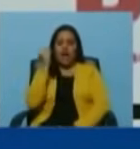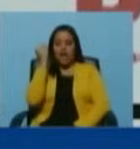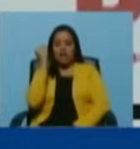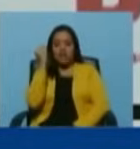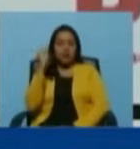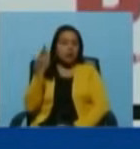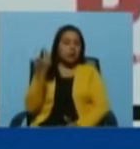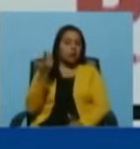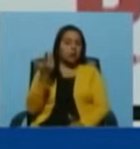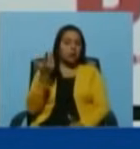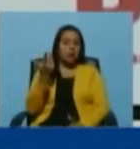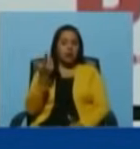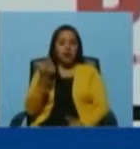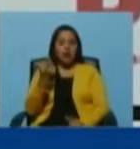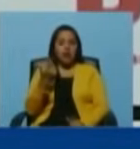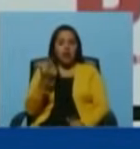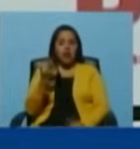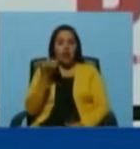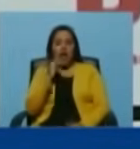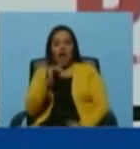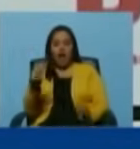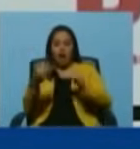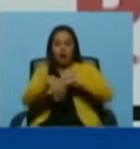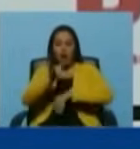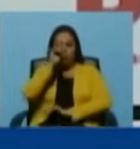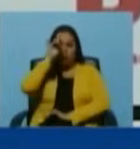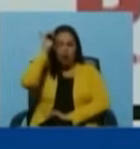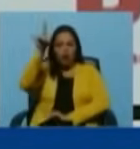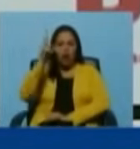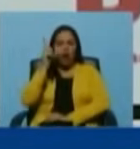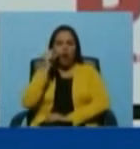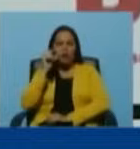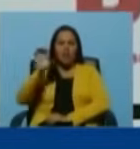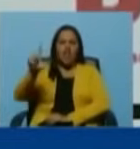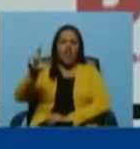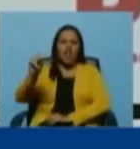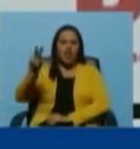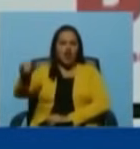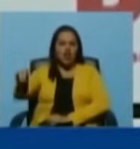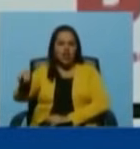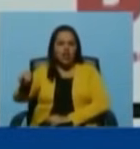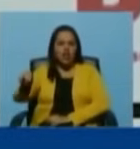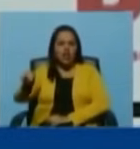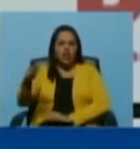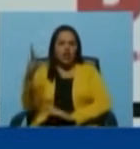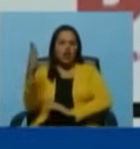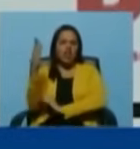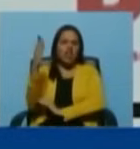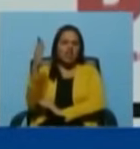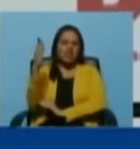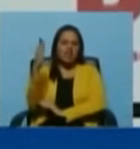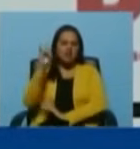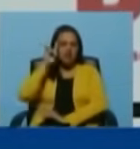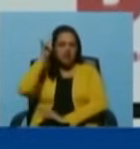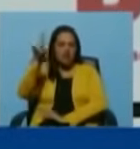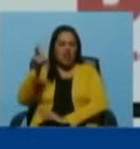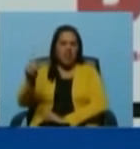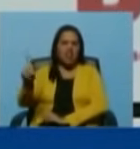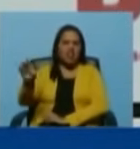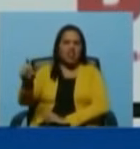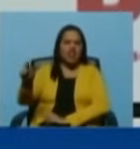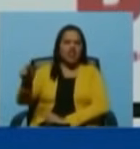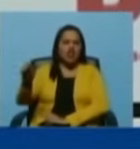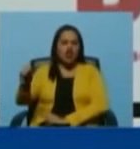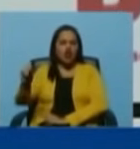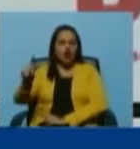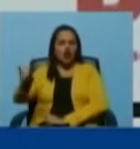assim, nem tanto cá como. Estados Unidos, Argentina, Uruguai, Paraguai e outros países fizeram